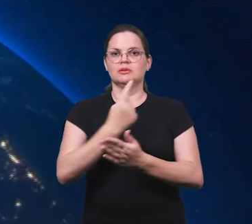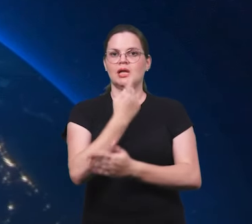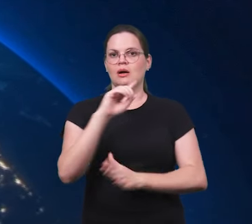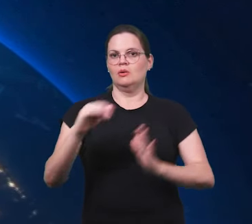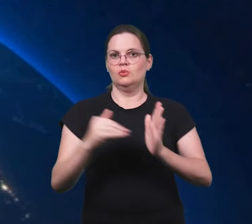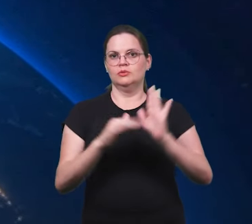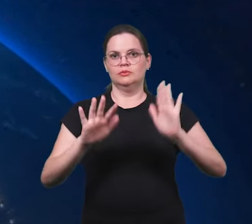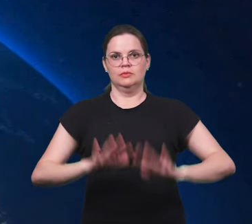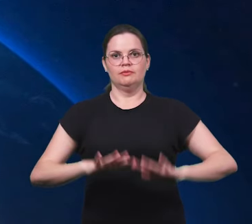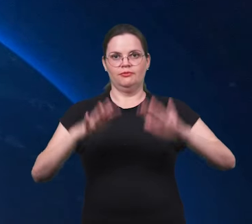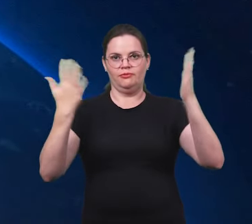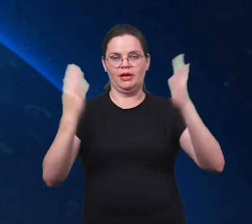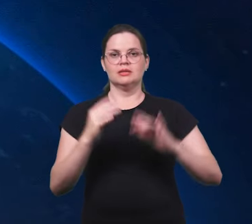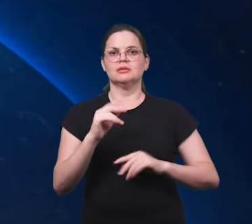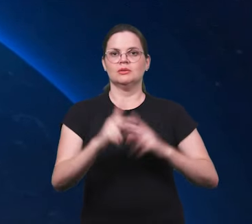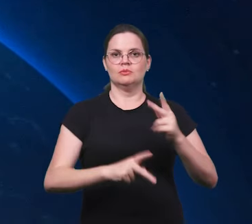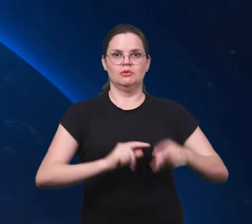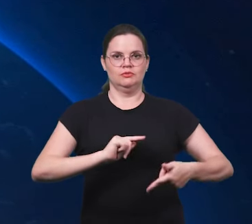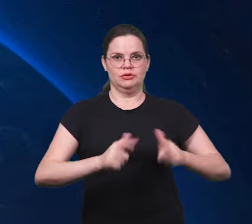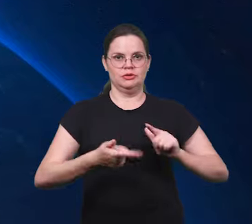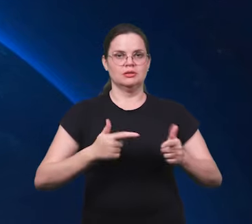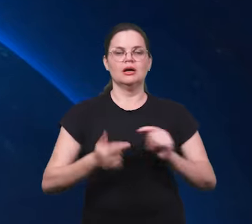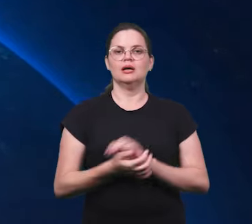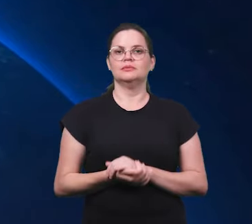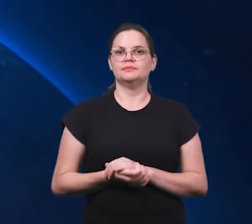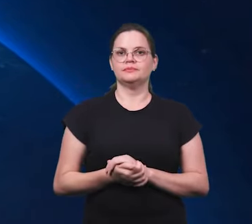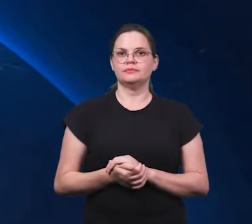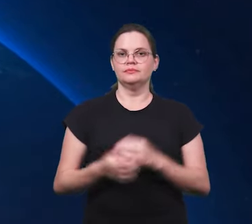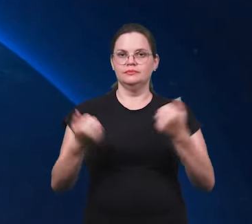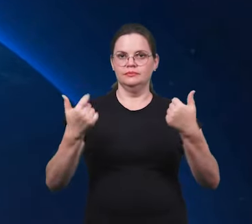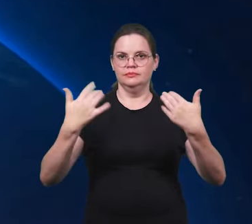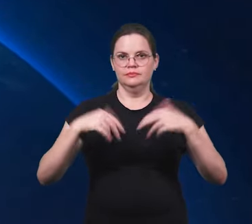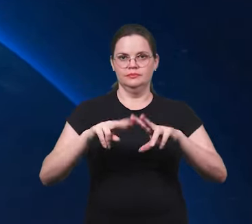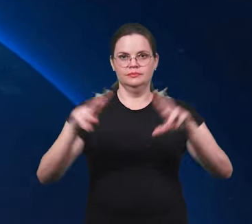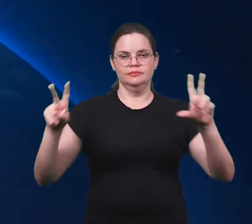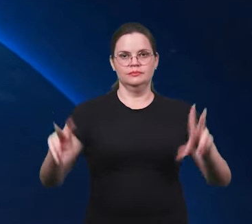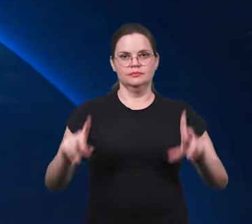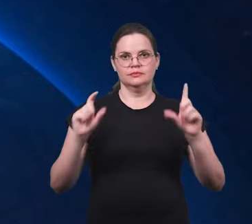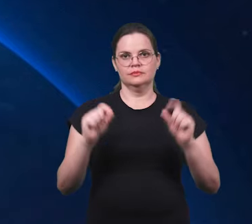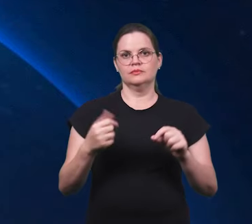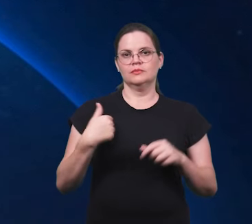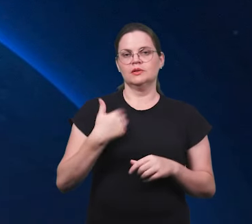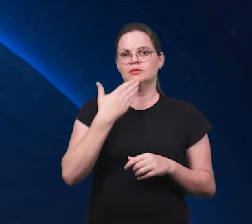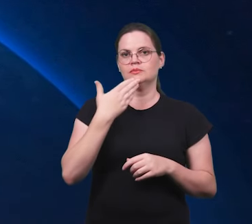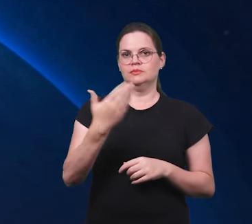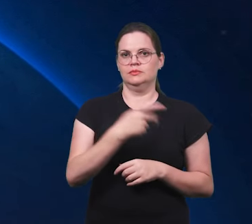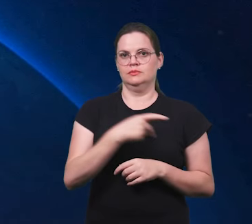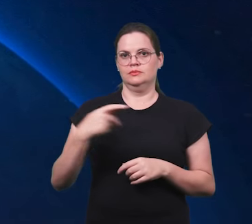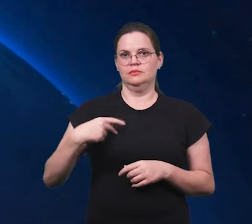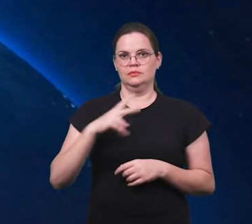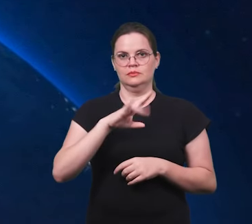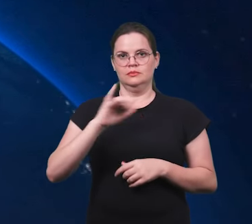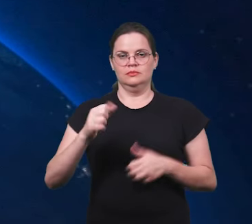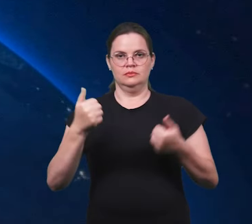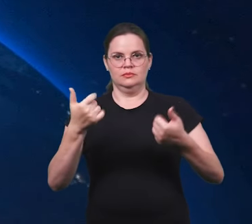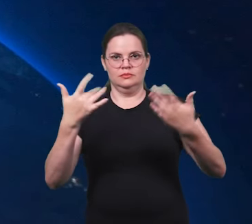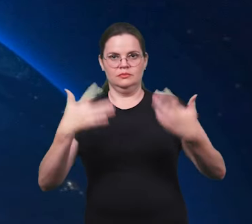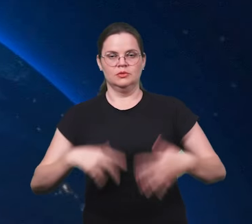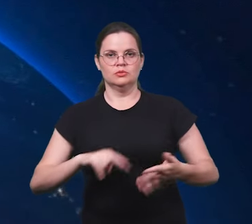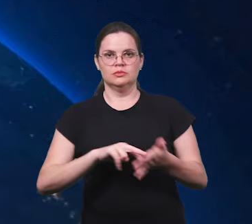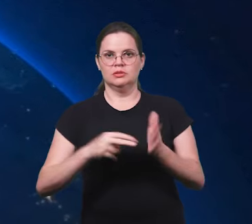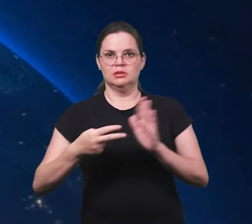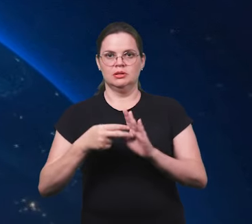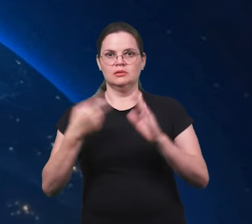que biblicamente Israel comemorava. Para comentar sobre o aspecto da mensagem, convidamos um pastor que vai relacionar